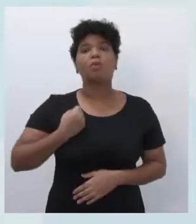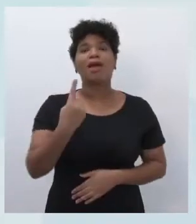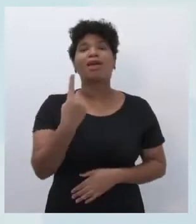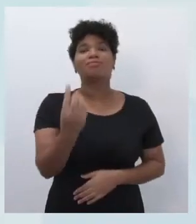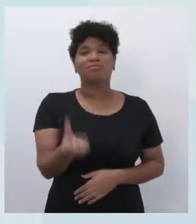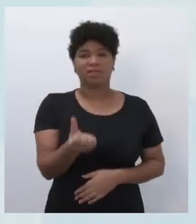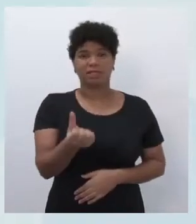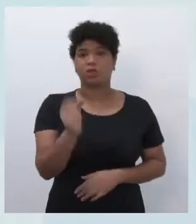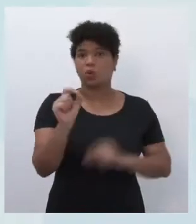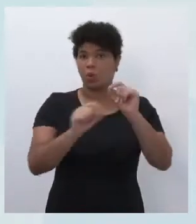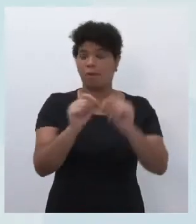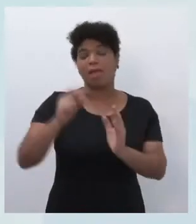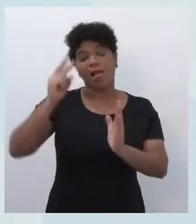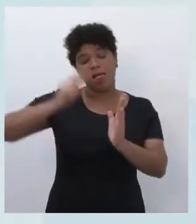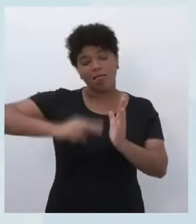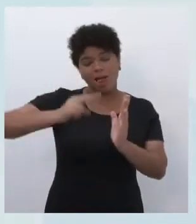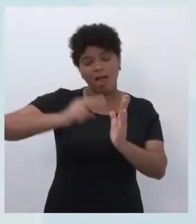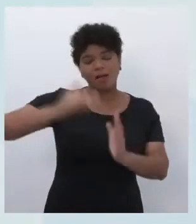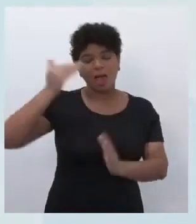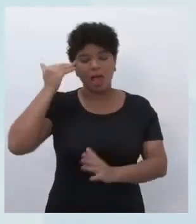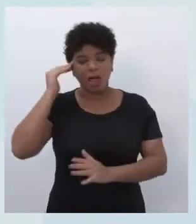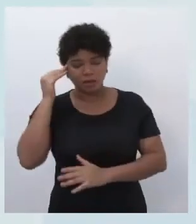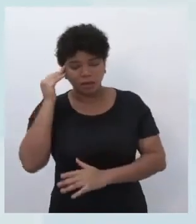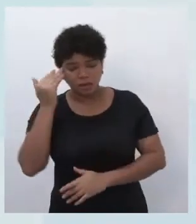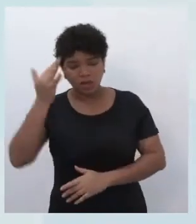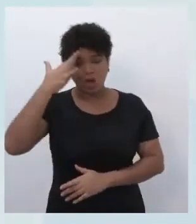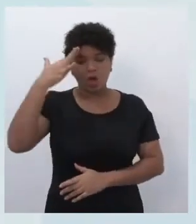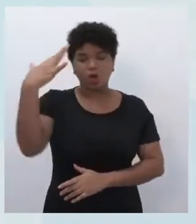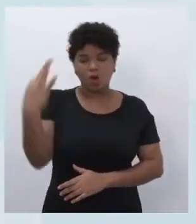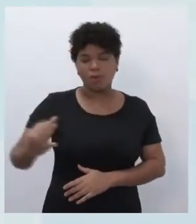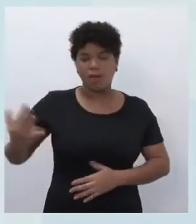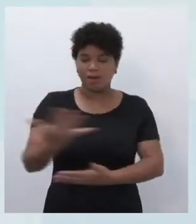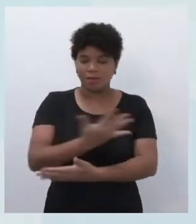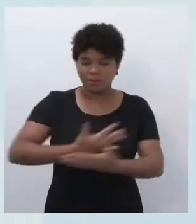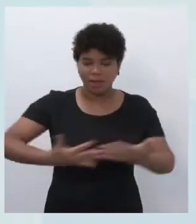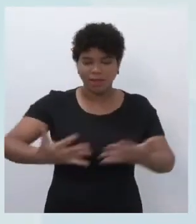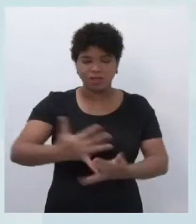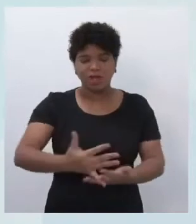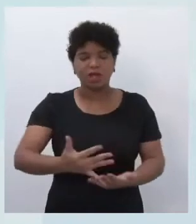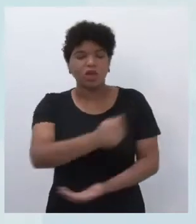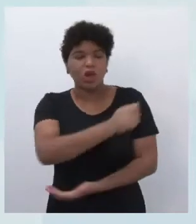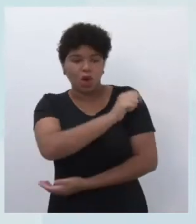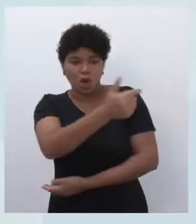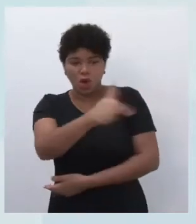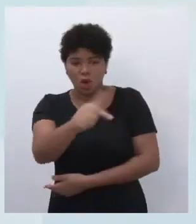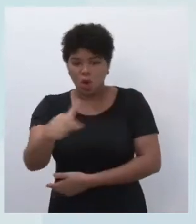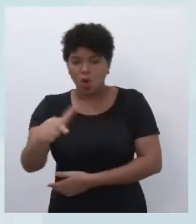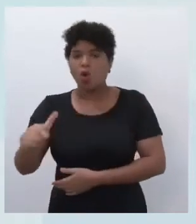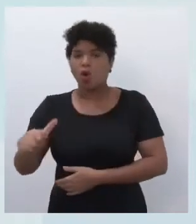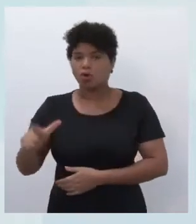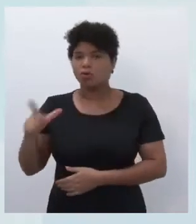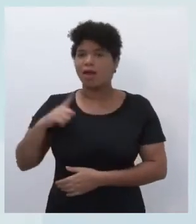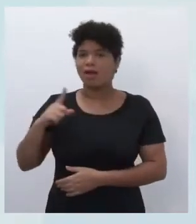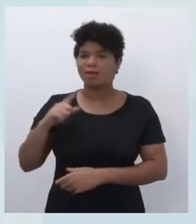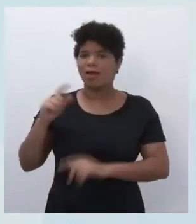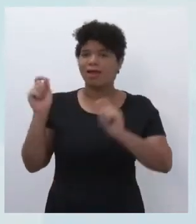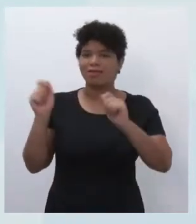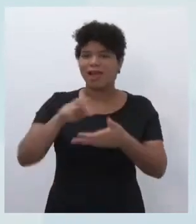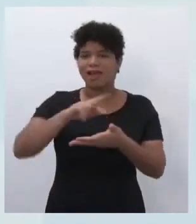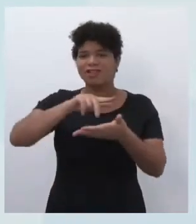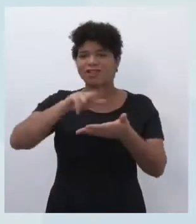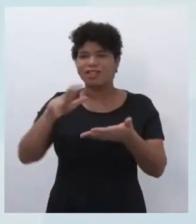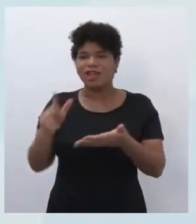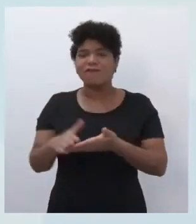e compreender em colaboração com os colegas e com a ajuda do professor, quadrinhas, parlendas, trava-línguas,